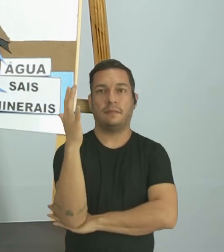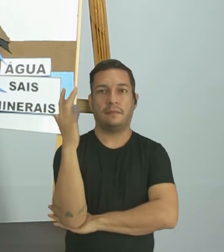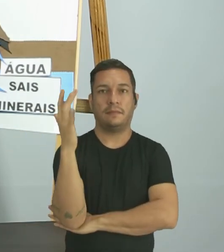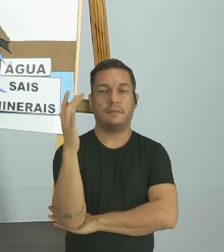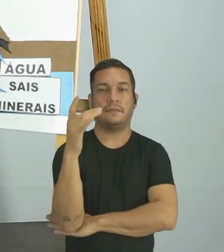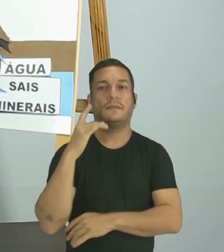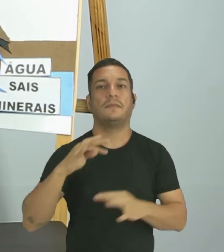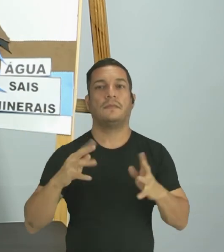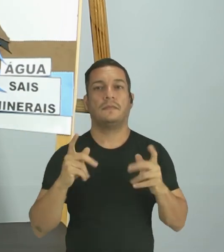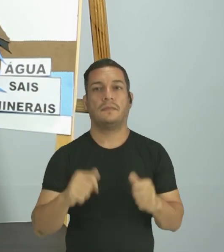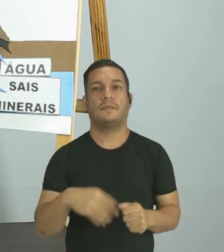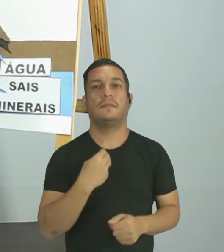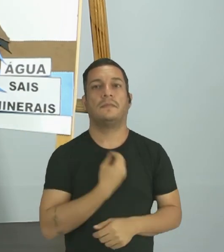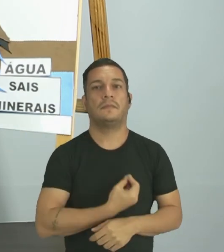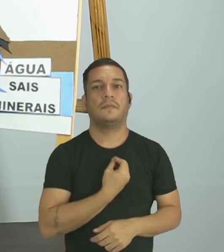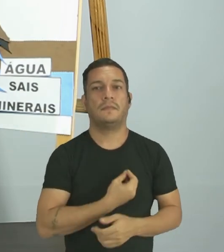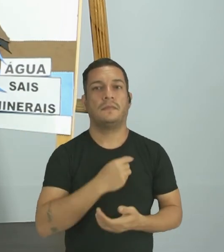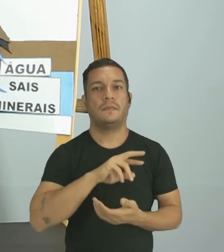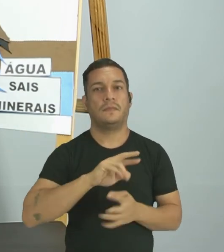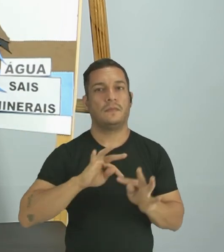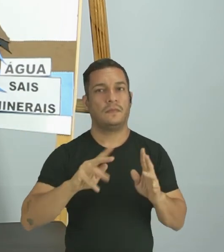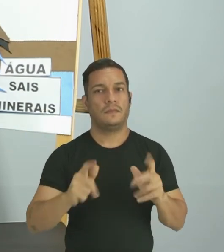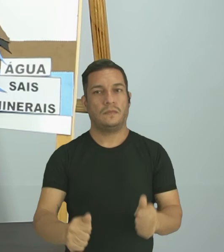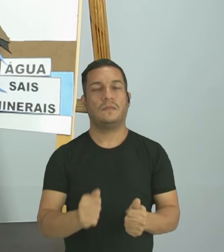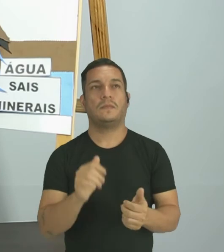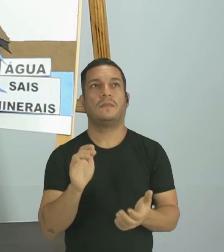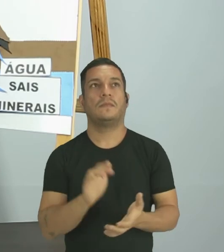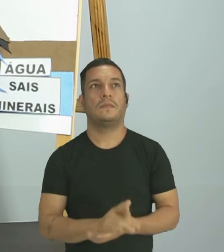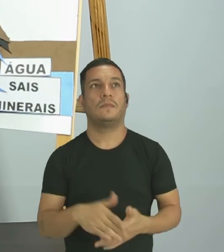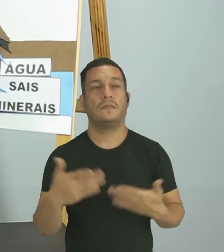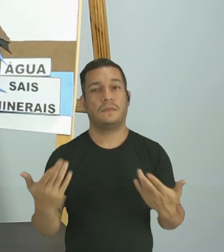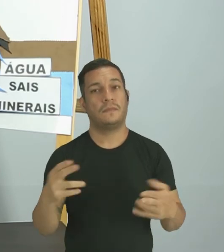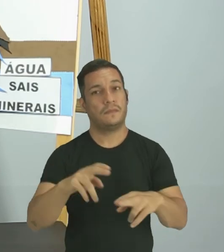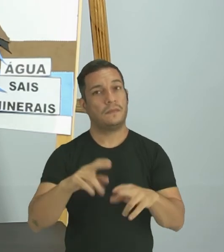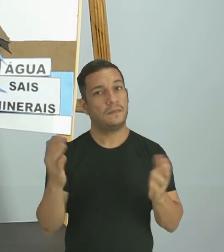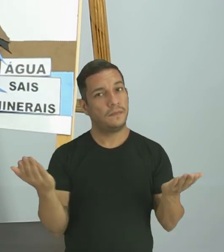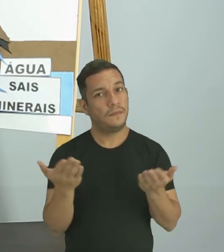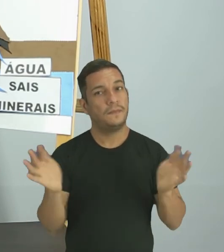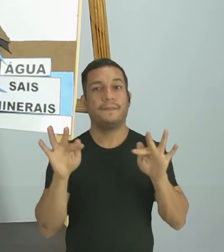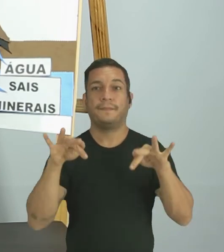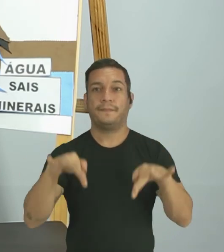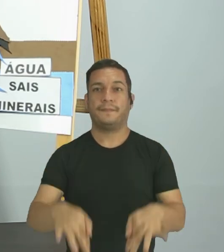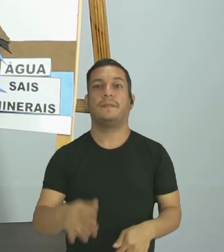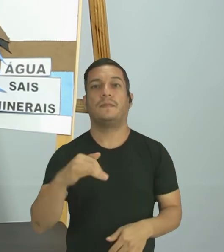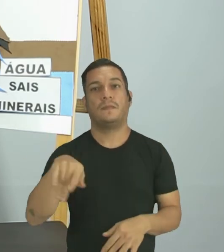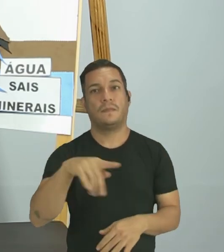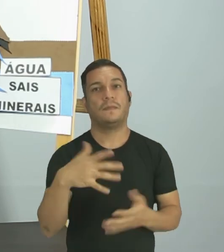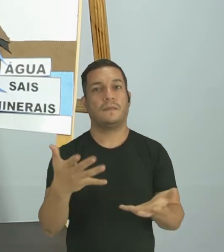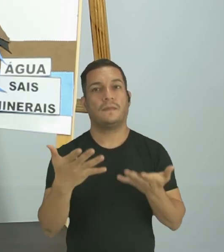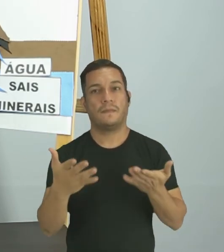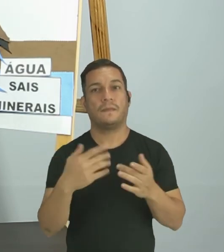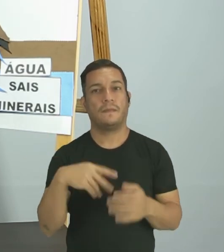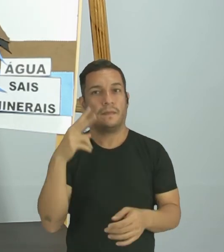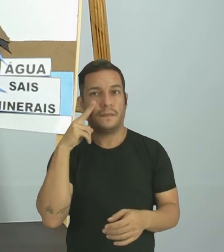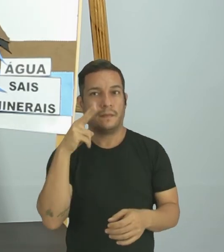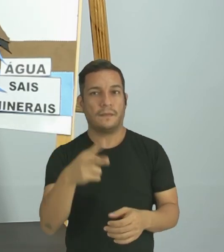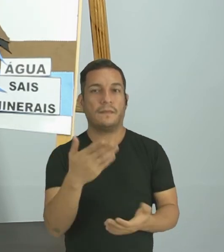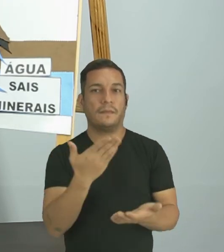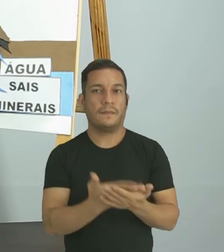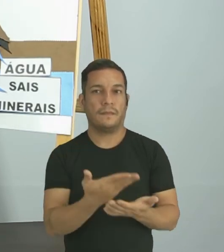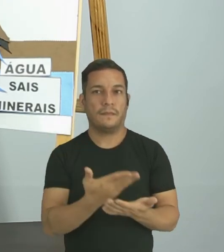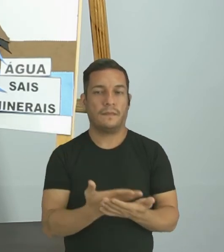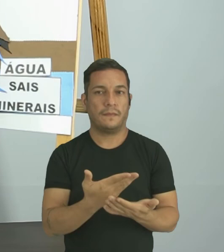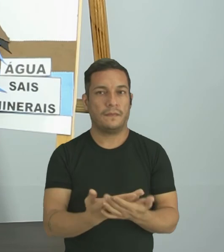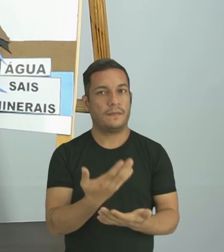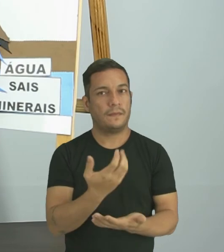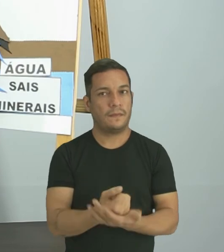para todos os seres vivos. Então, por hoje é só. Se vocês quiserem rever e